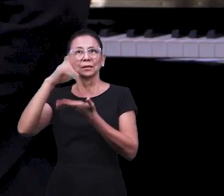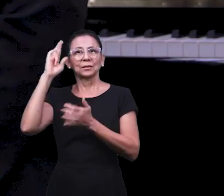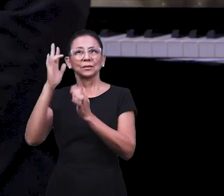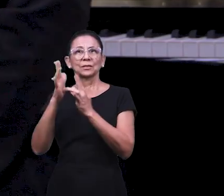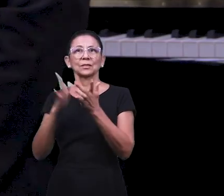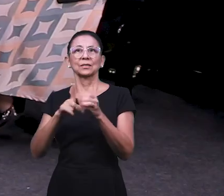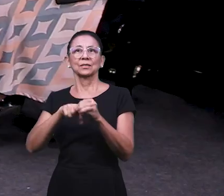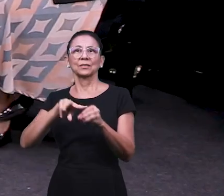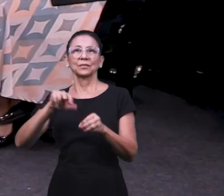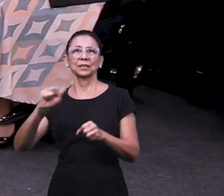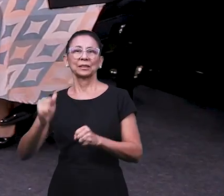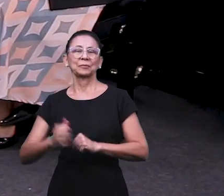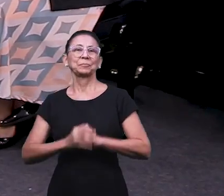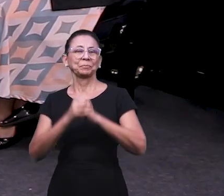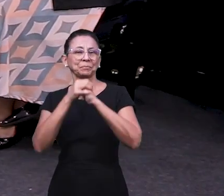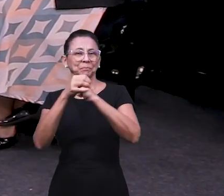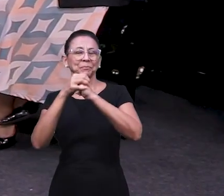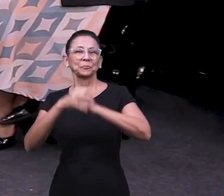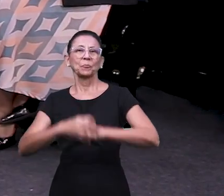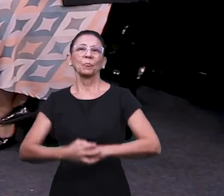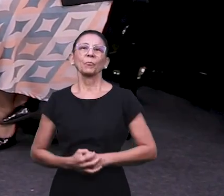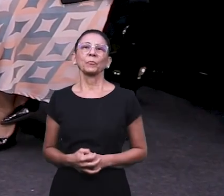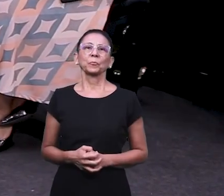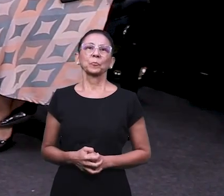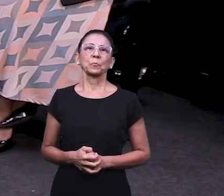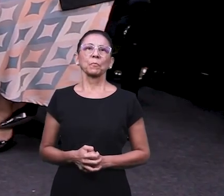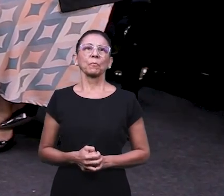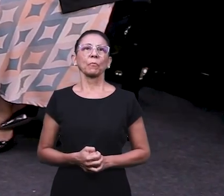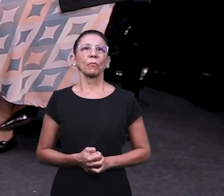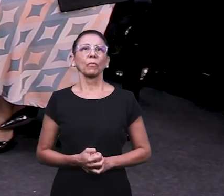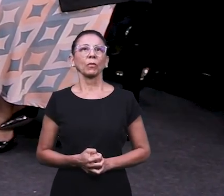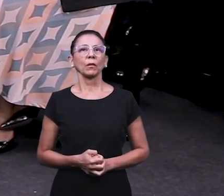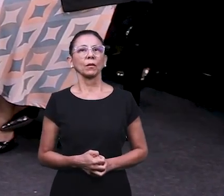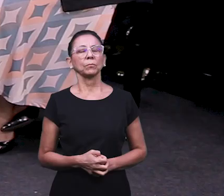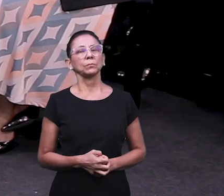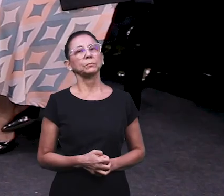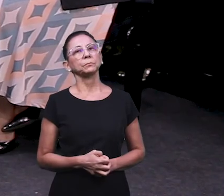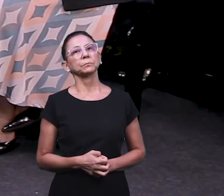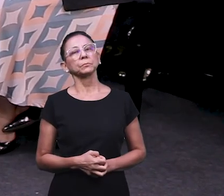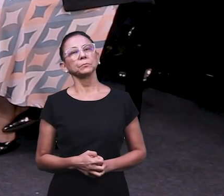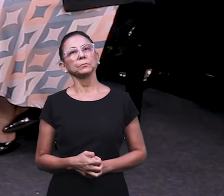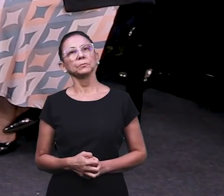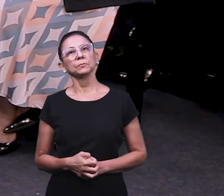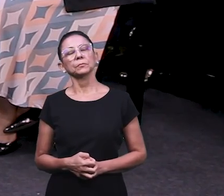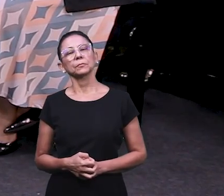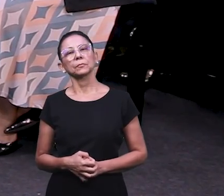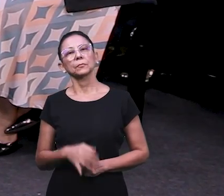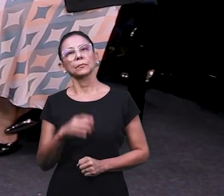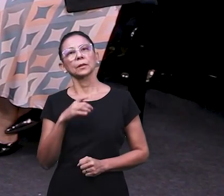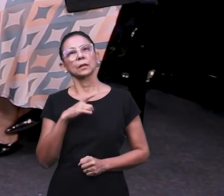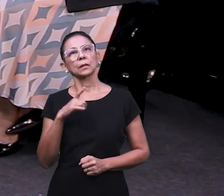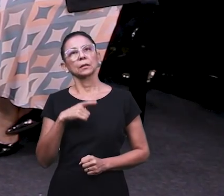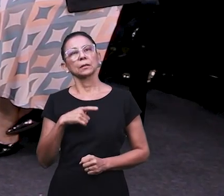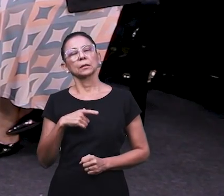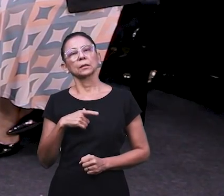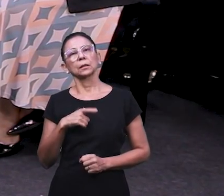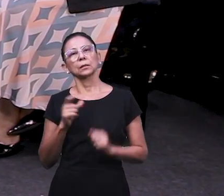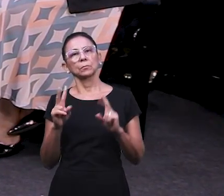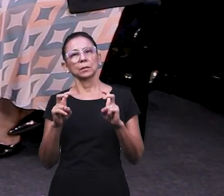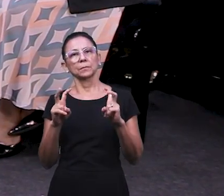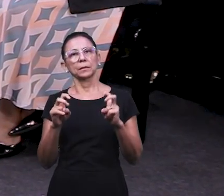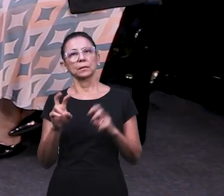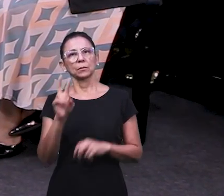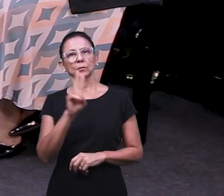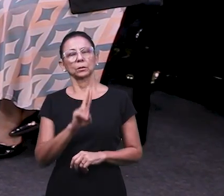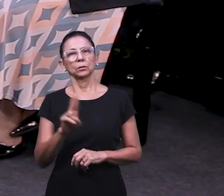vem. Amém, glória a Jesus. Bom, há uma expressão que eu sempre uso com relação